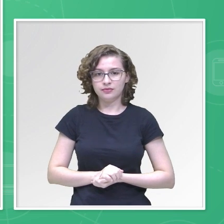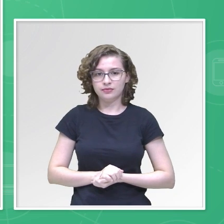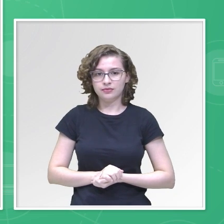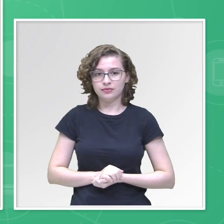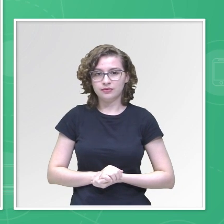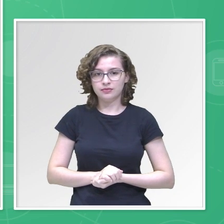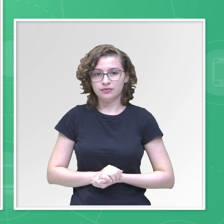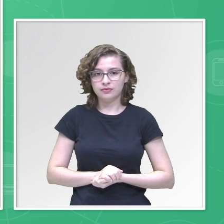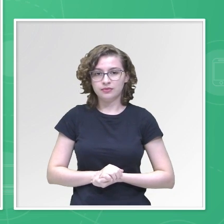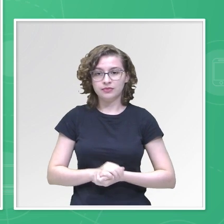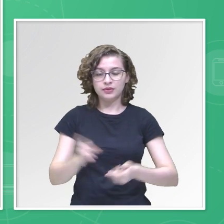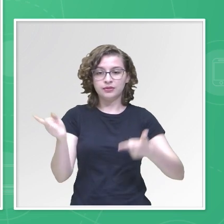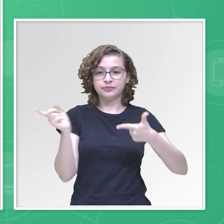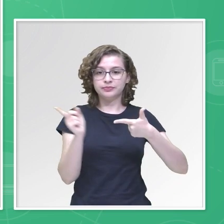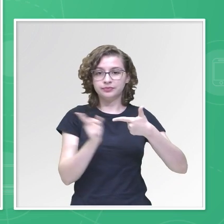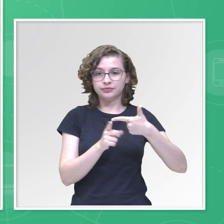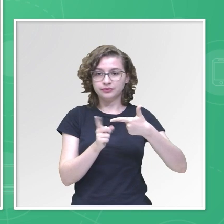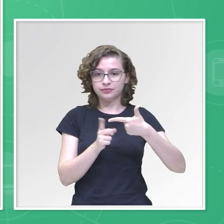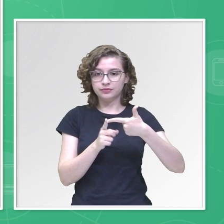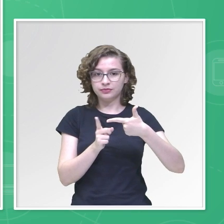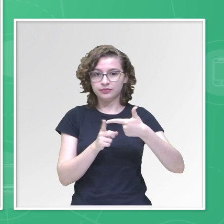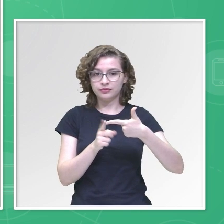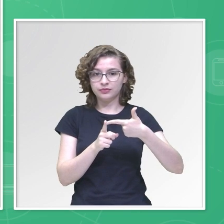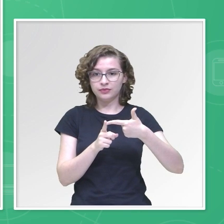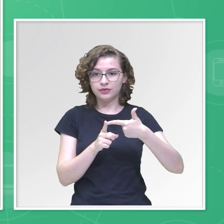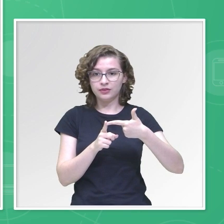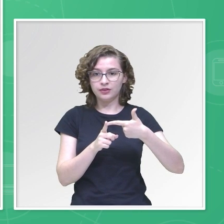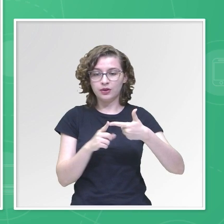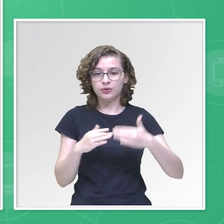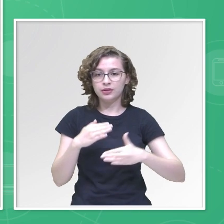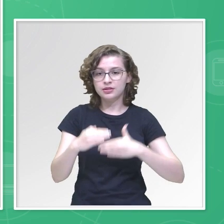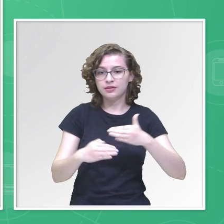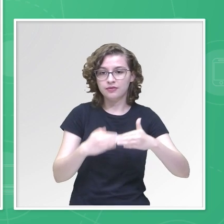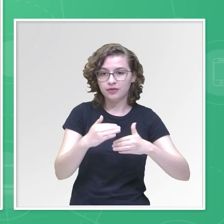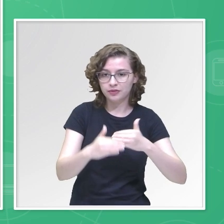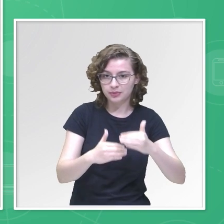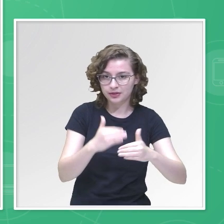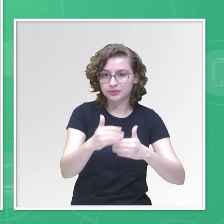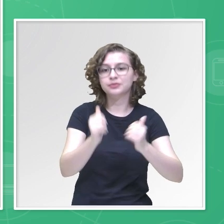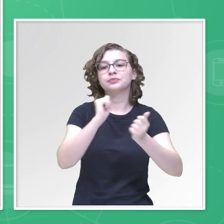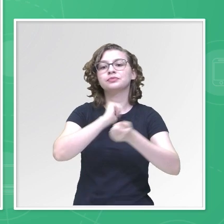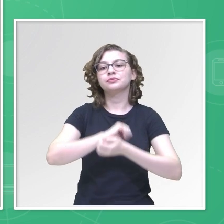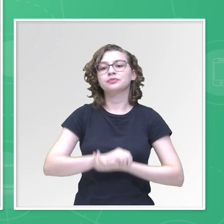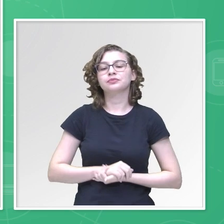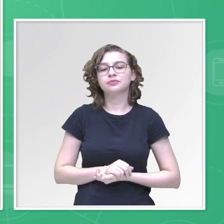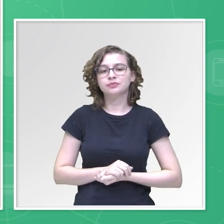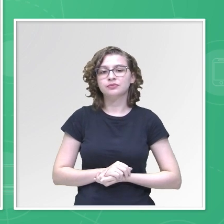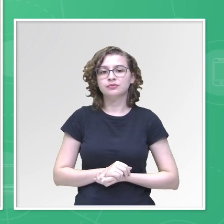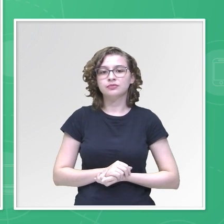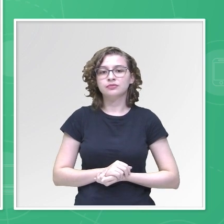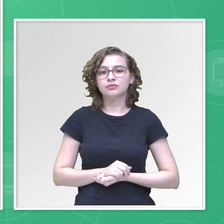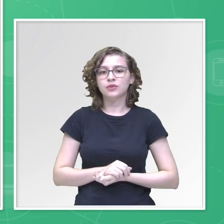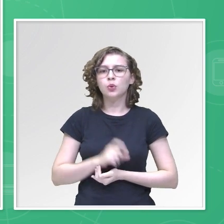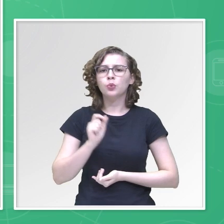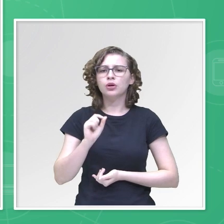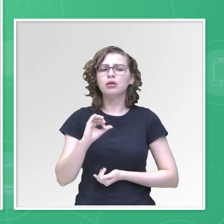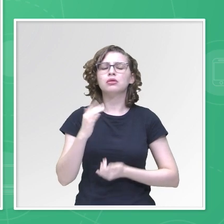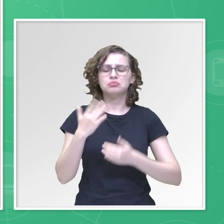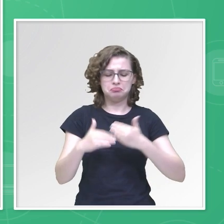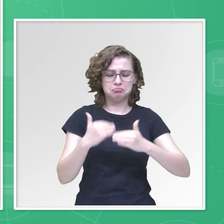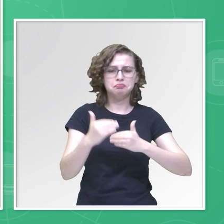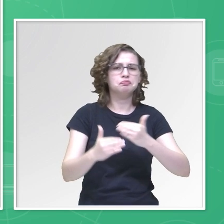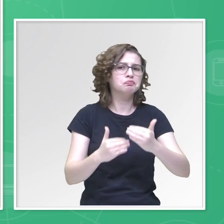contada outro aspecto da estrutura da narrativa é o desenvolvimento o que que acontece aqui